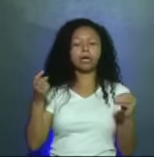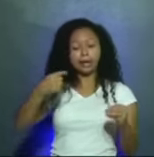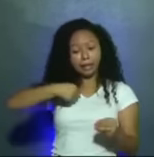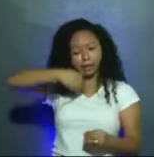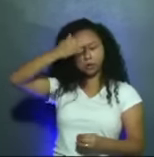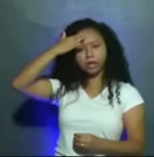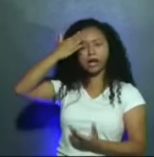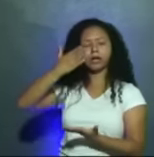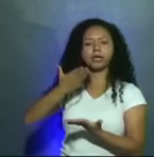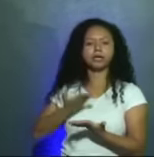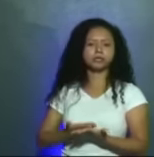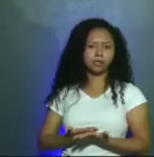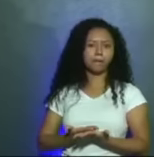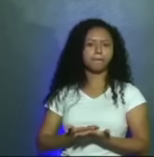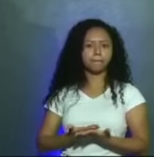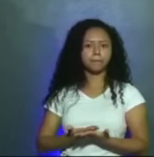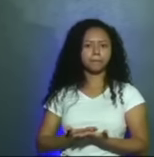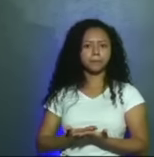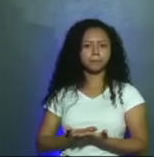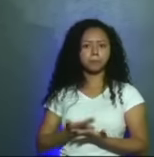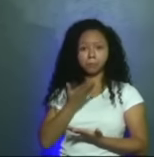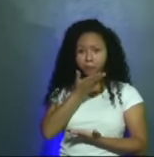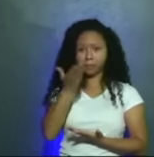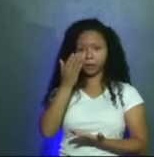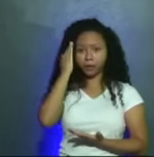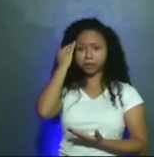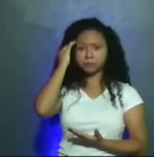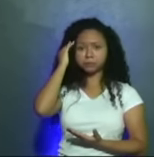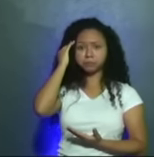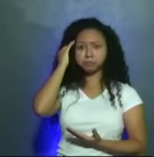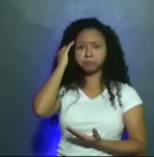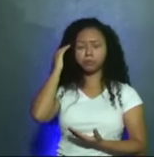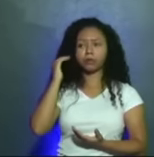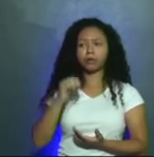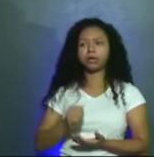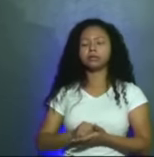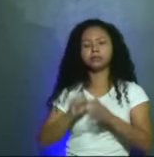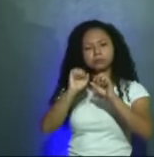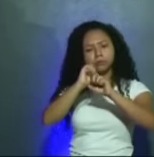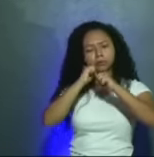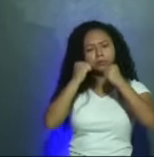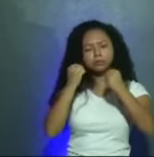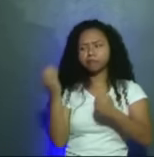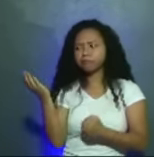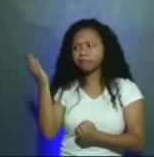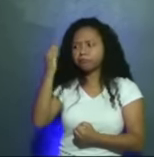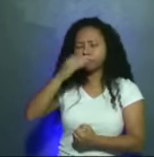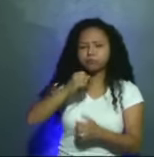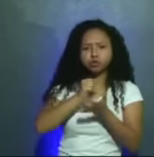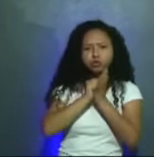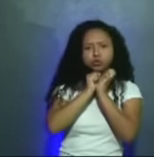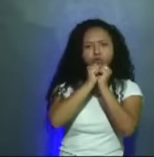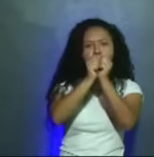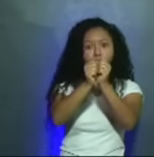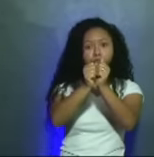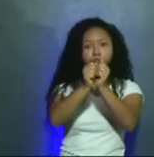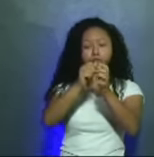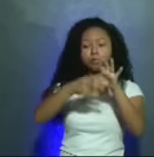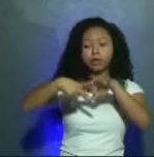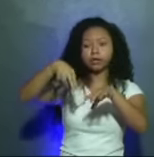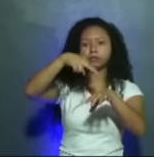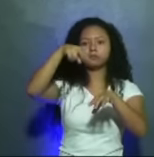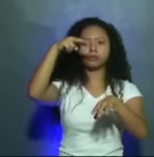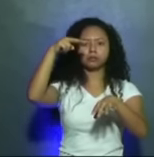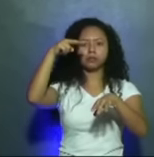posse da cura. Vocês estão entendendo? E esse poder vem com a ressurreição, porque Ele está